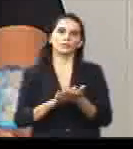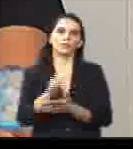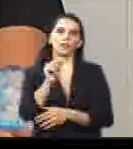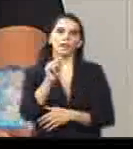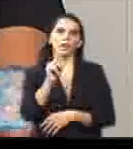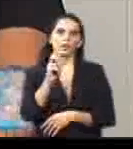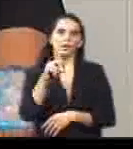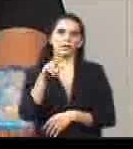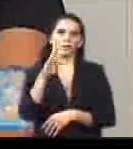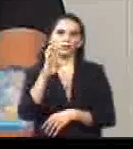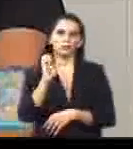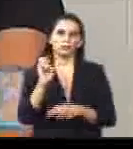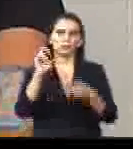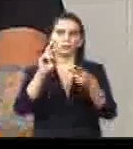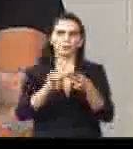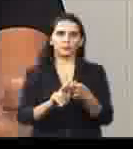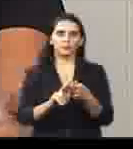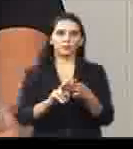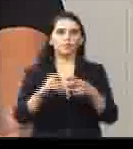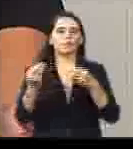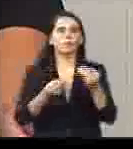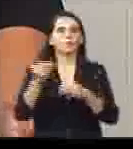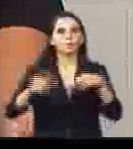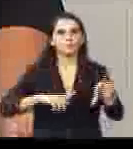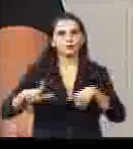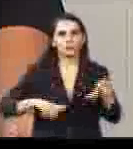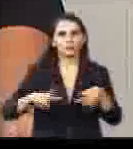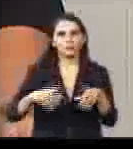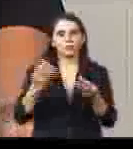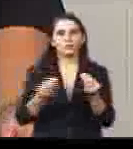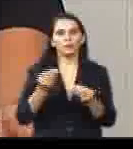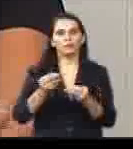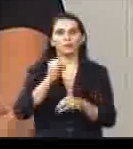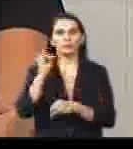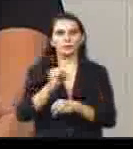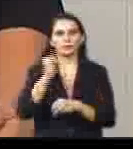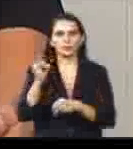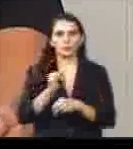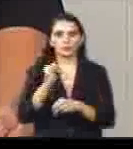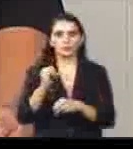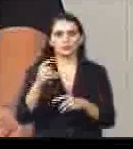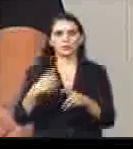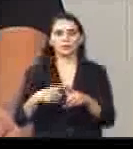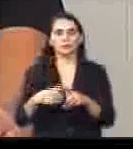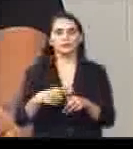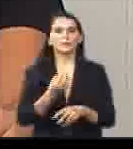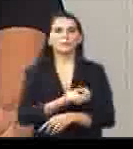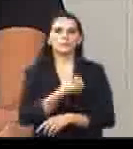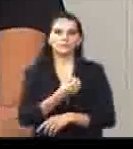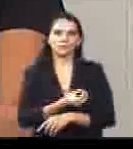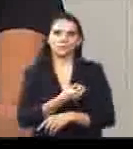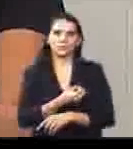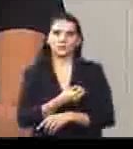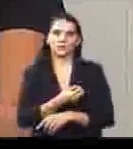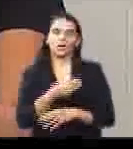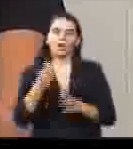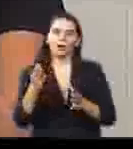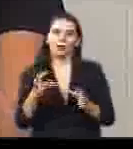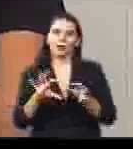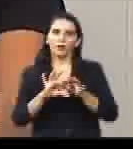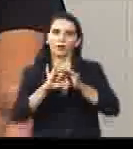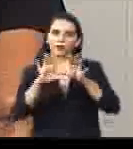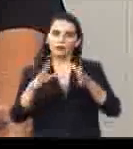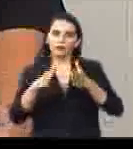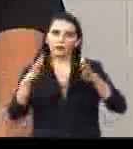agente penitenciário, ninguém sabe qual que é o trabalho do agente penitenciário, qual o ambiente que a gente vive, né? Isso está sendo